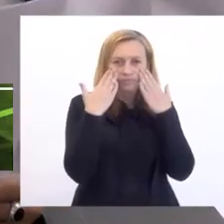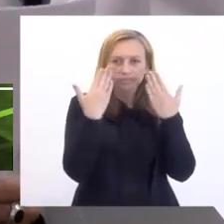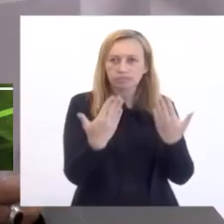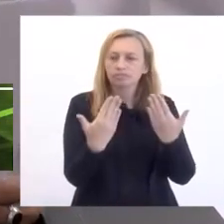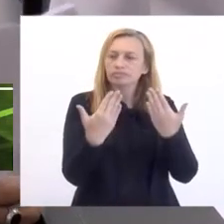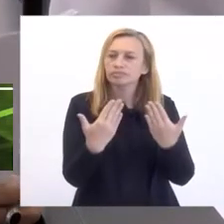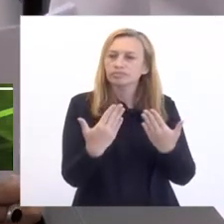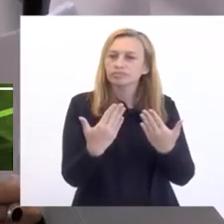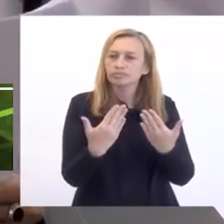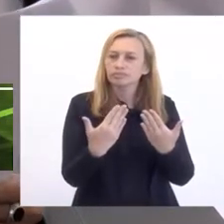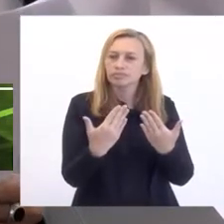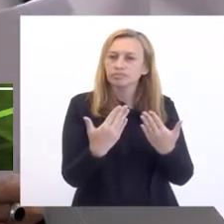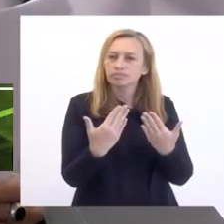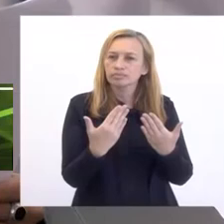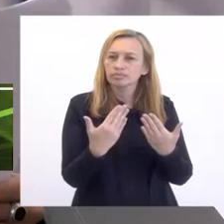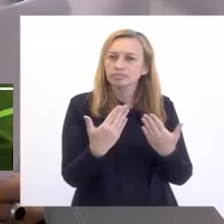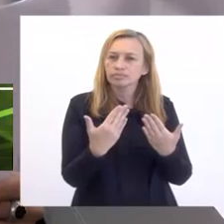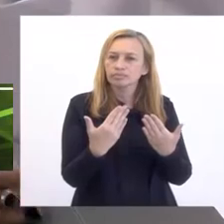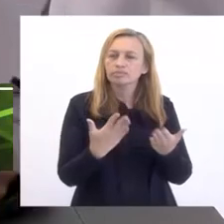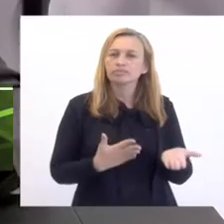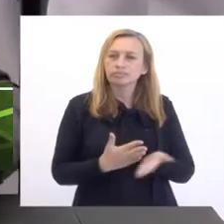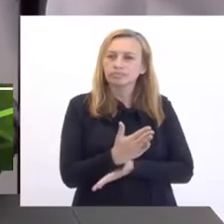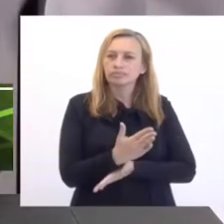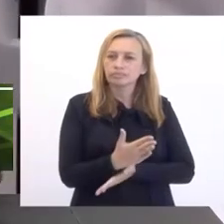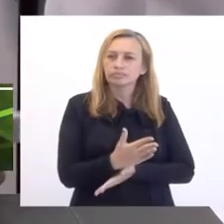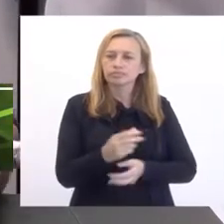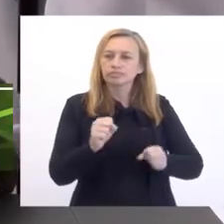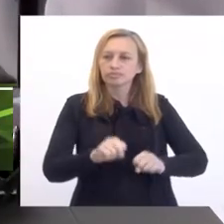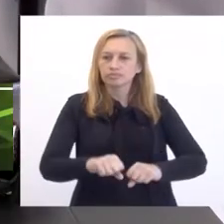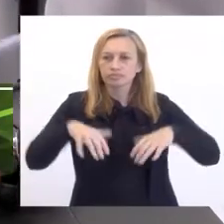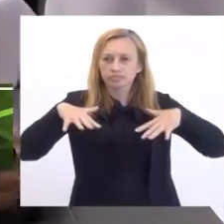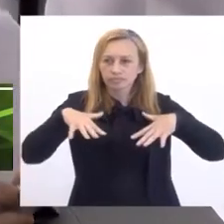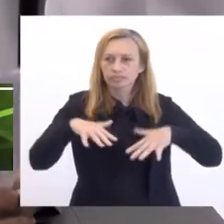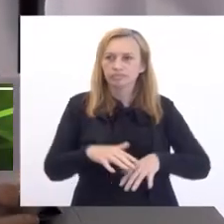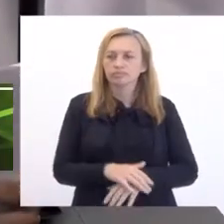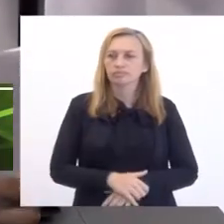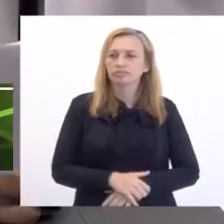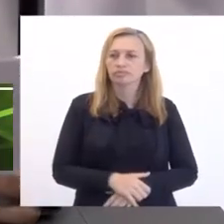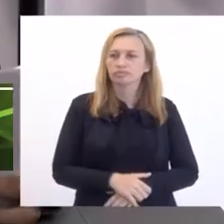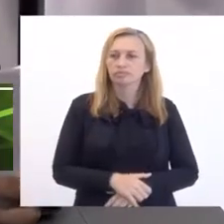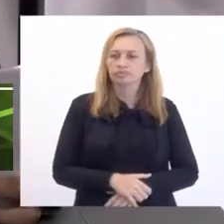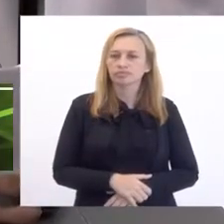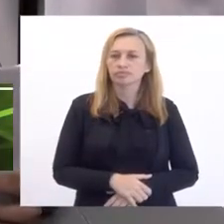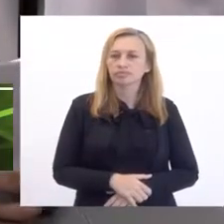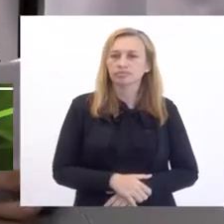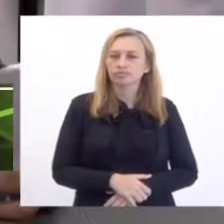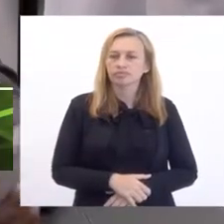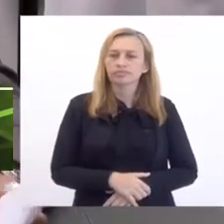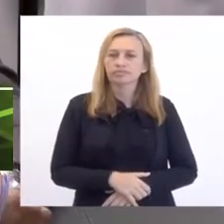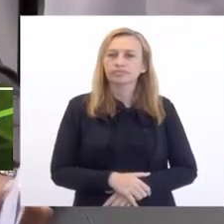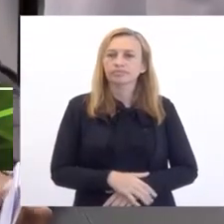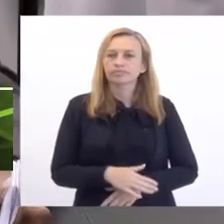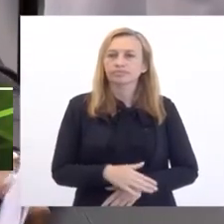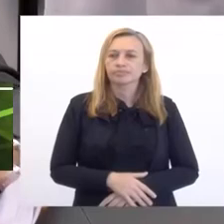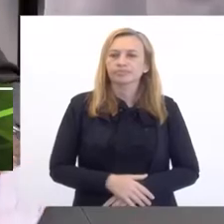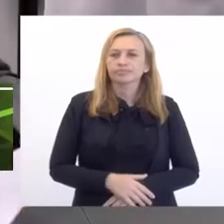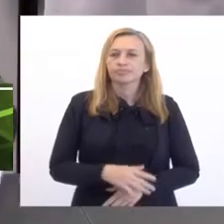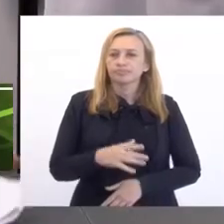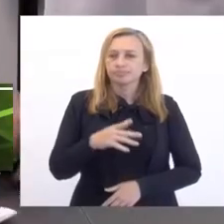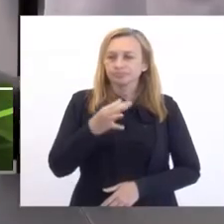apresentadas no parecer aprovado pelo plenário daquela corte. Esse é o parecer, senhor